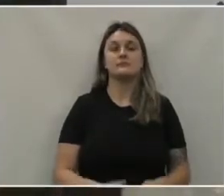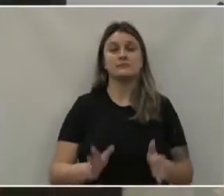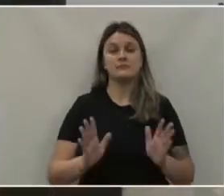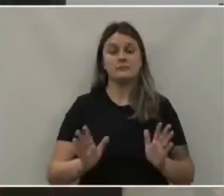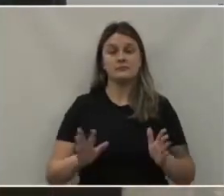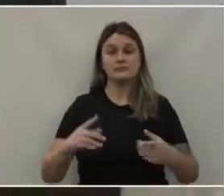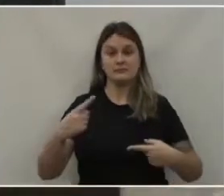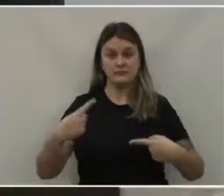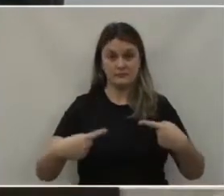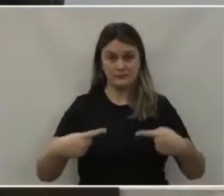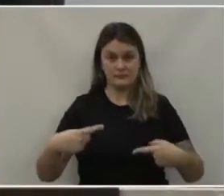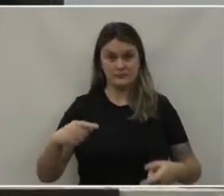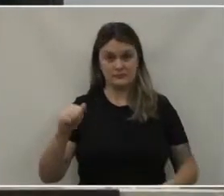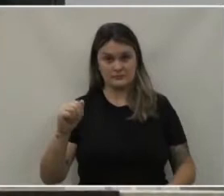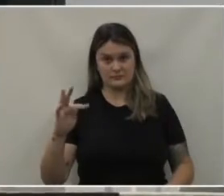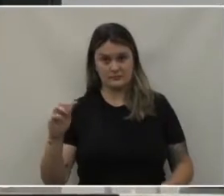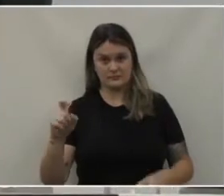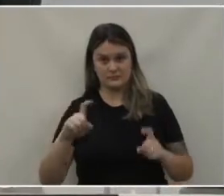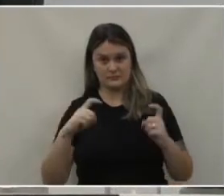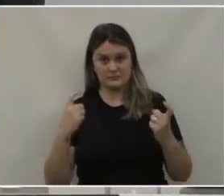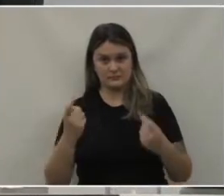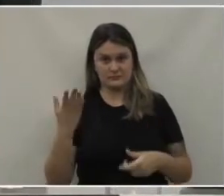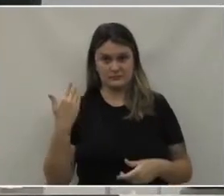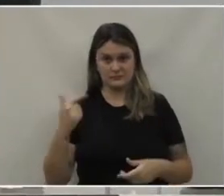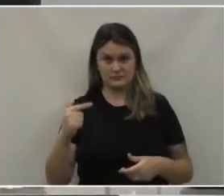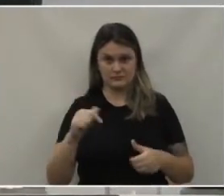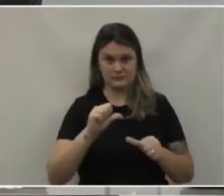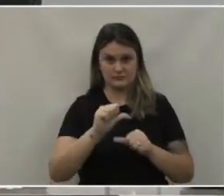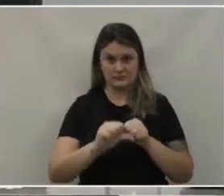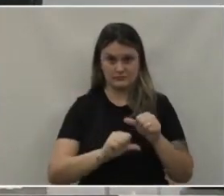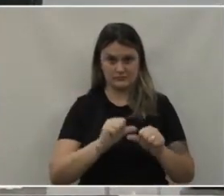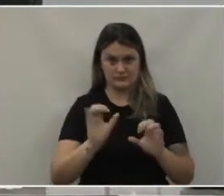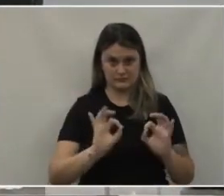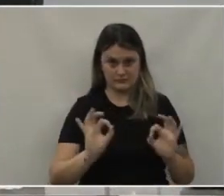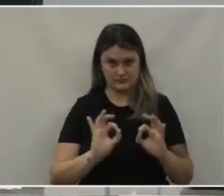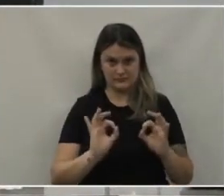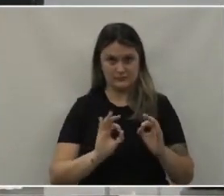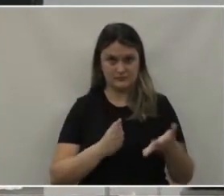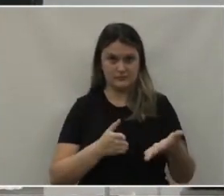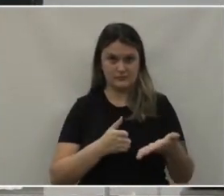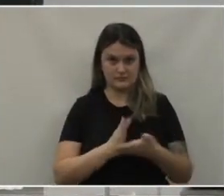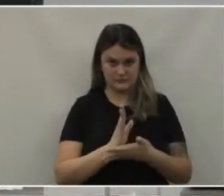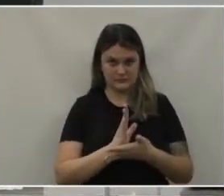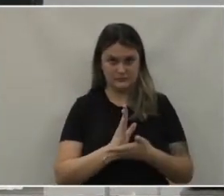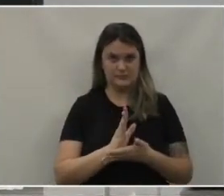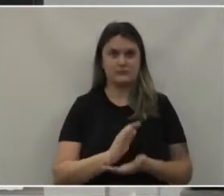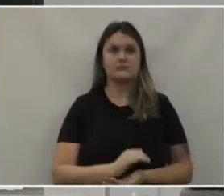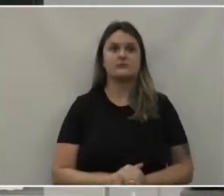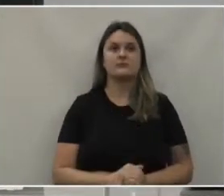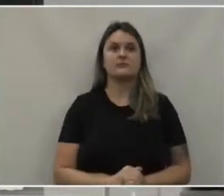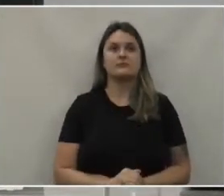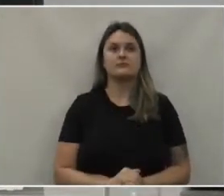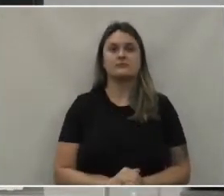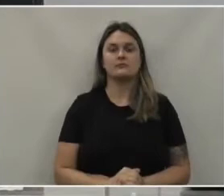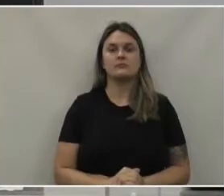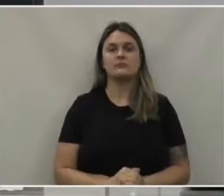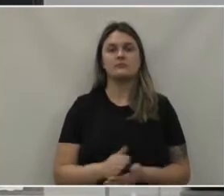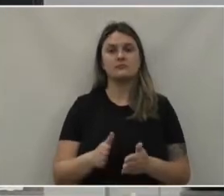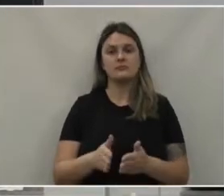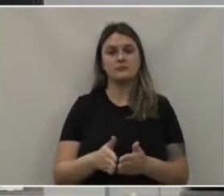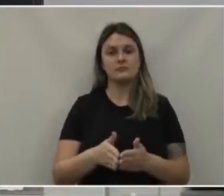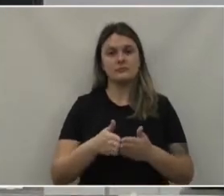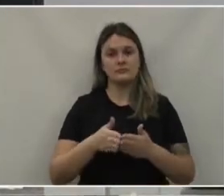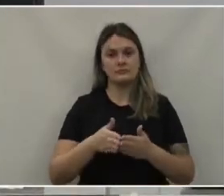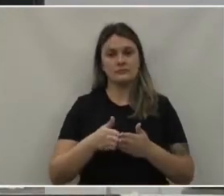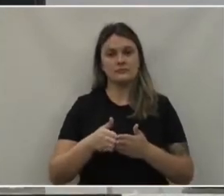Colocamos em discussão a ata da reunião anterior. Não havendo retificação ou impugnação, a mesma está aprovada.